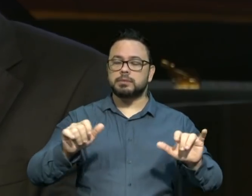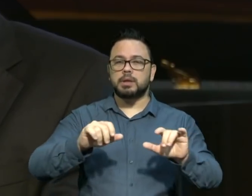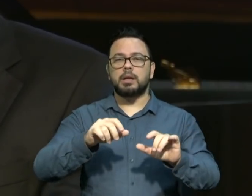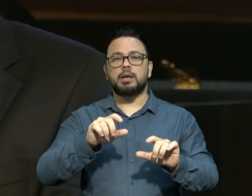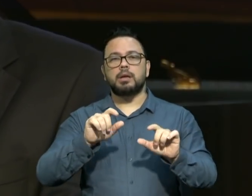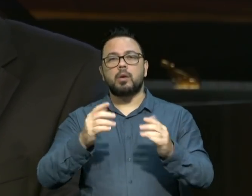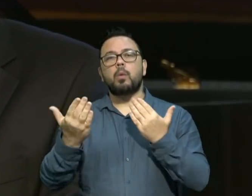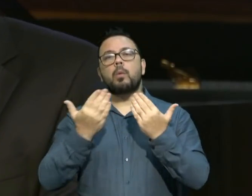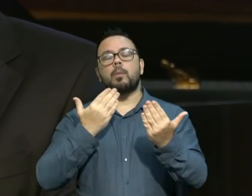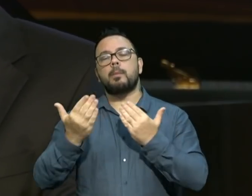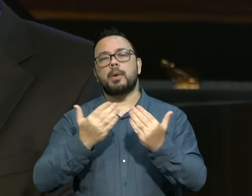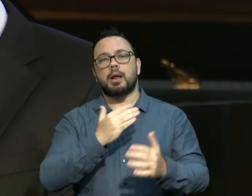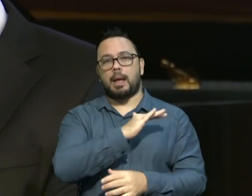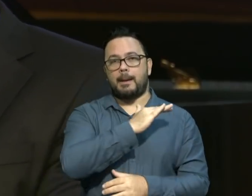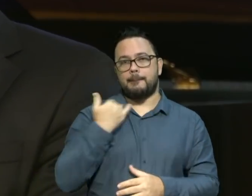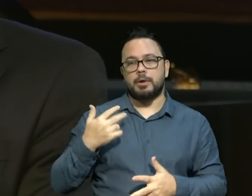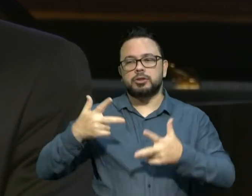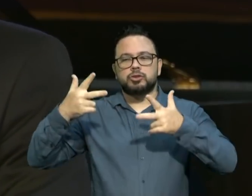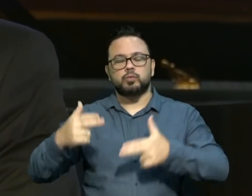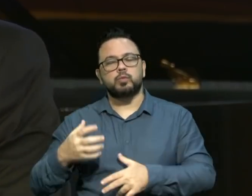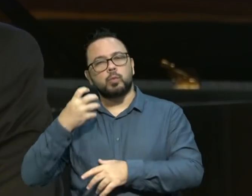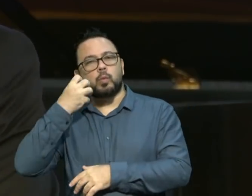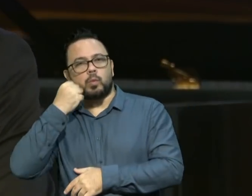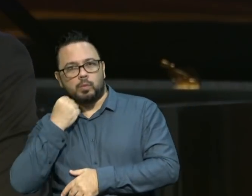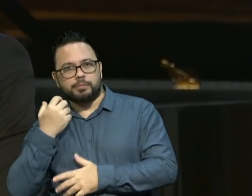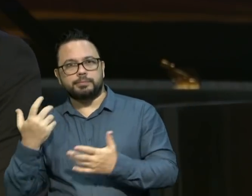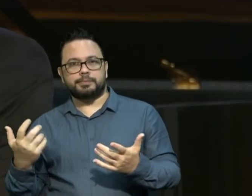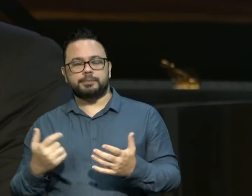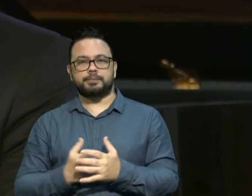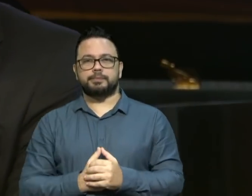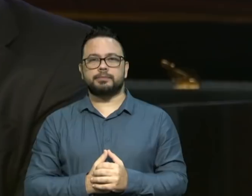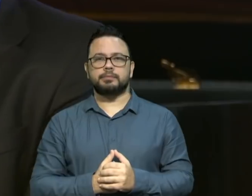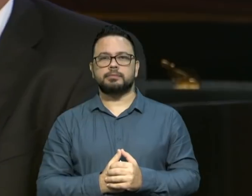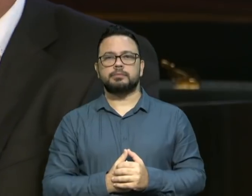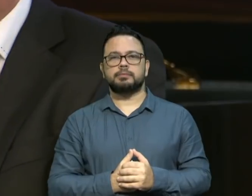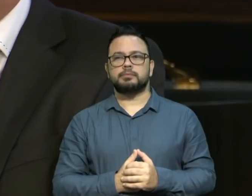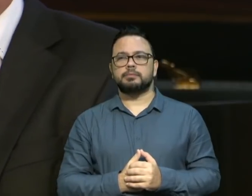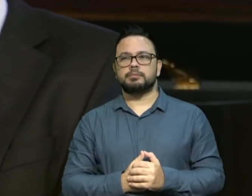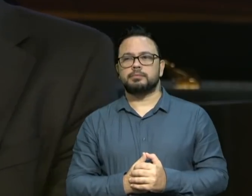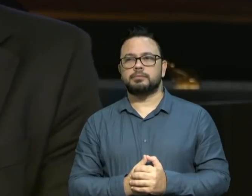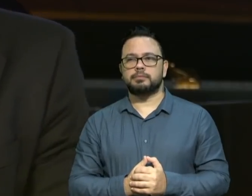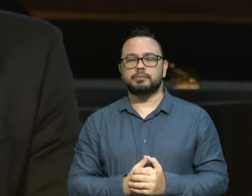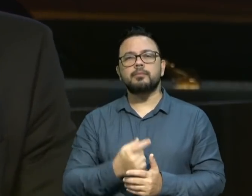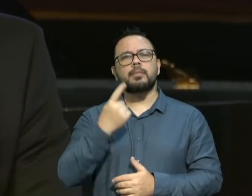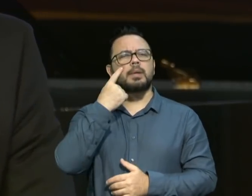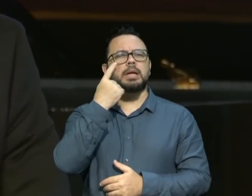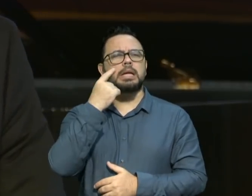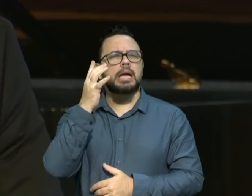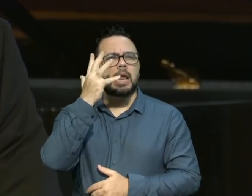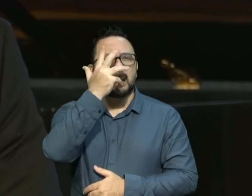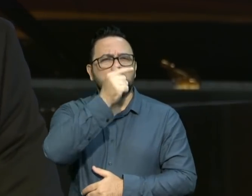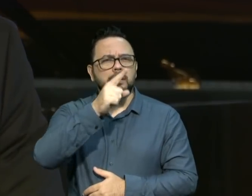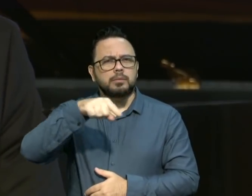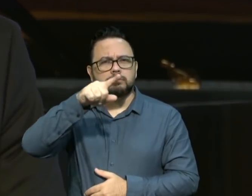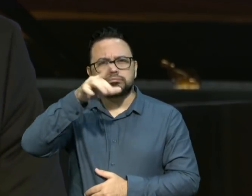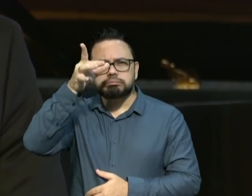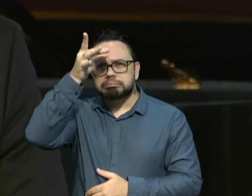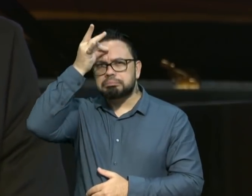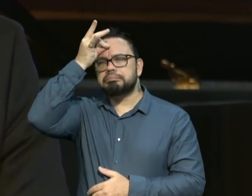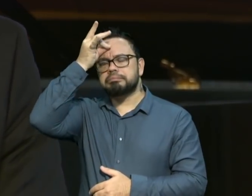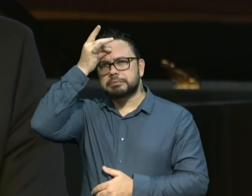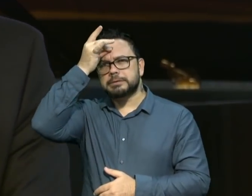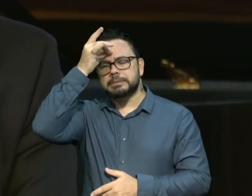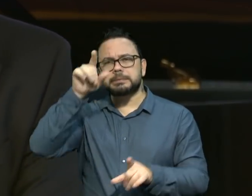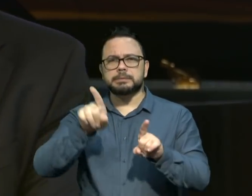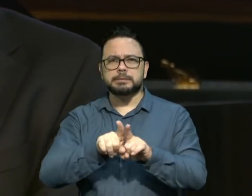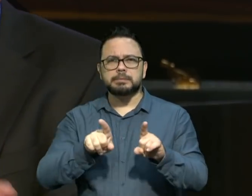vamos estudar agora dessa em longa introdução qual é o signo isso aqui é muito lindo para você guardar para